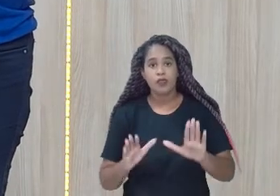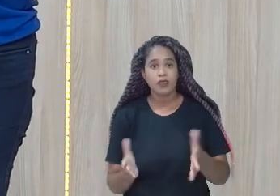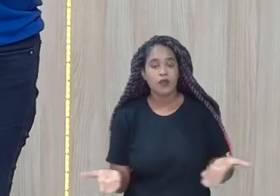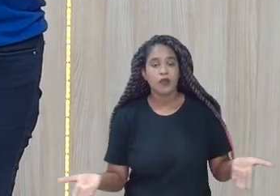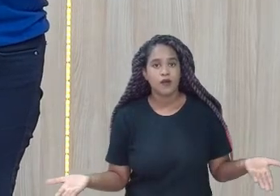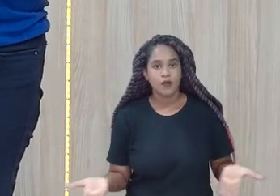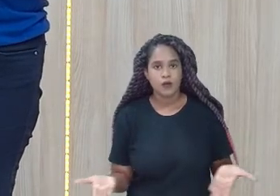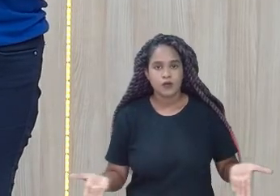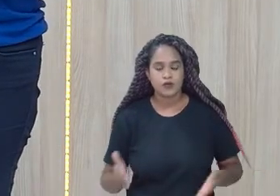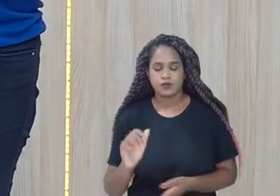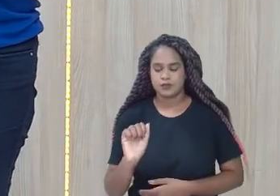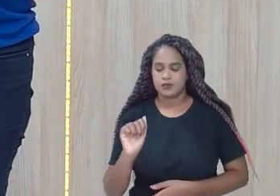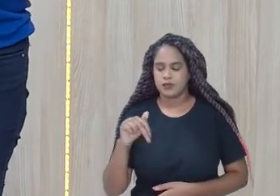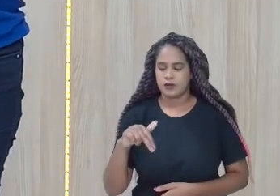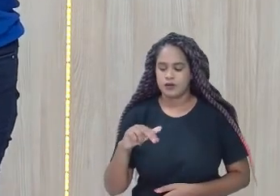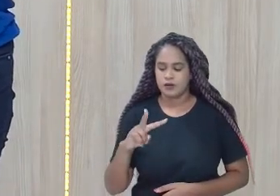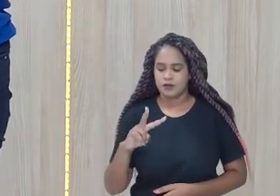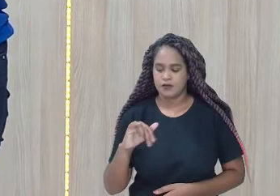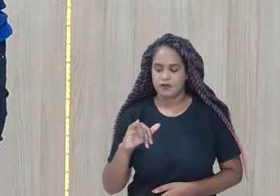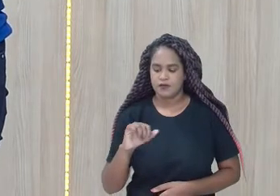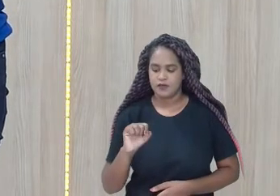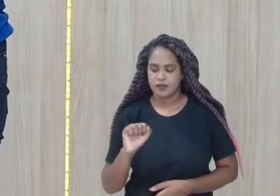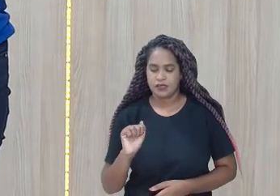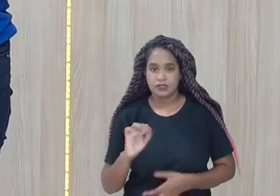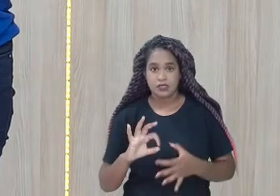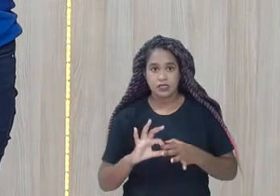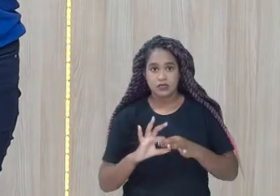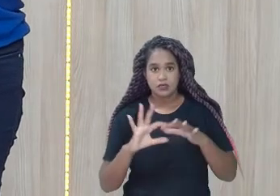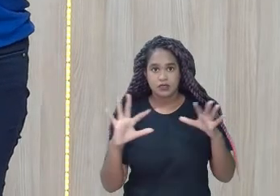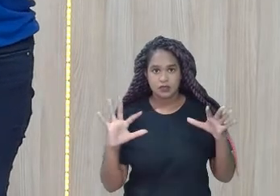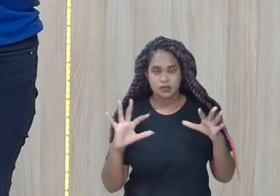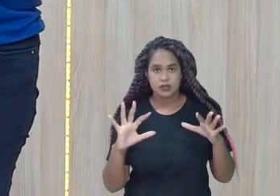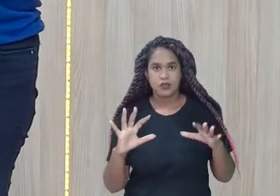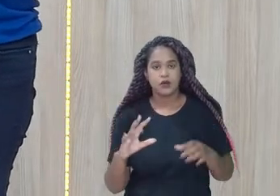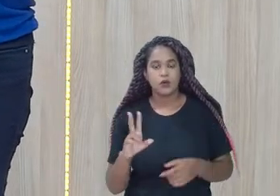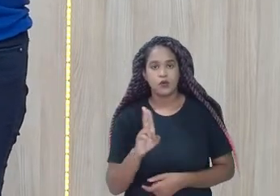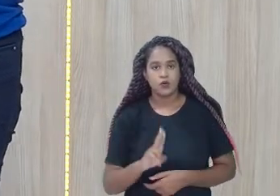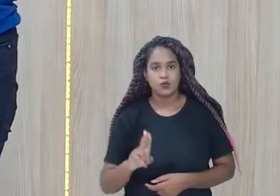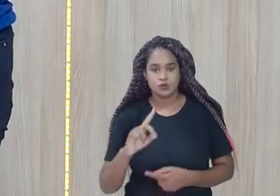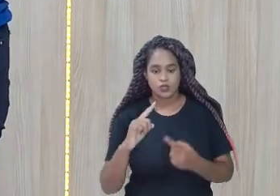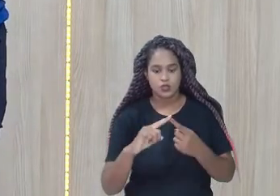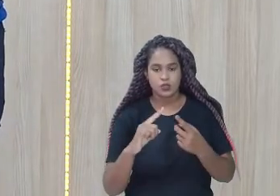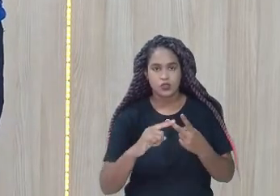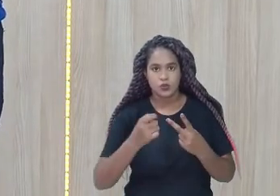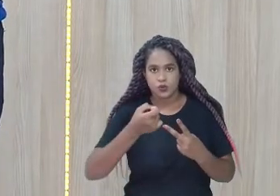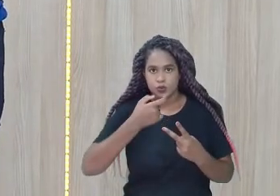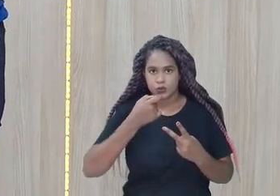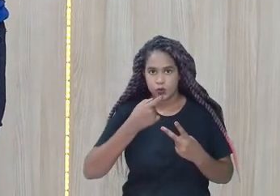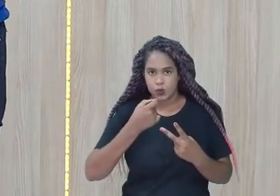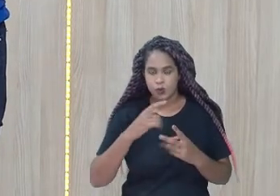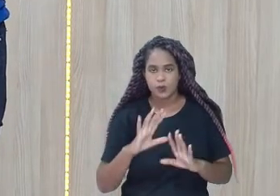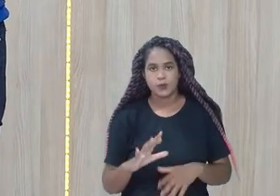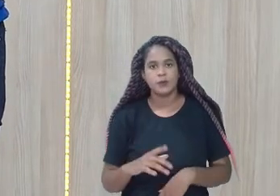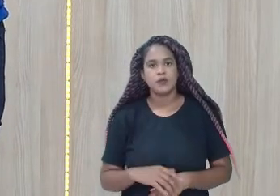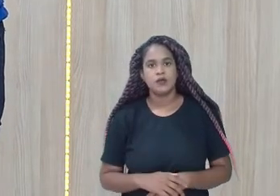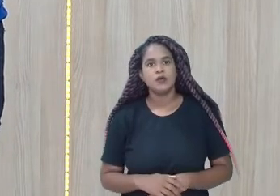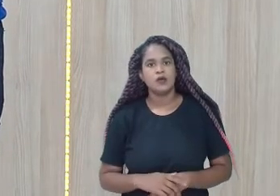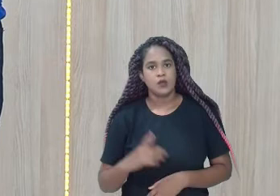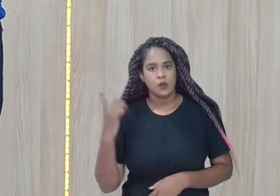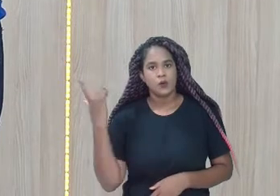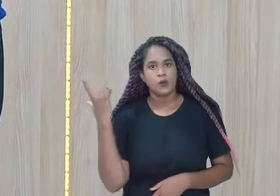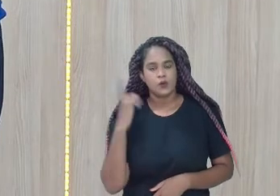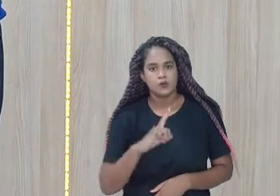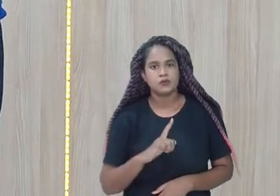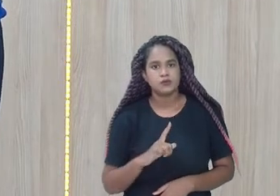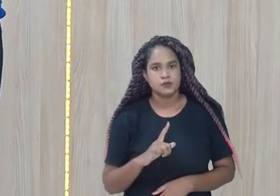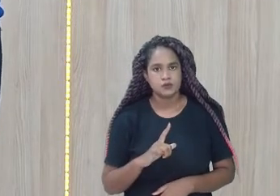Anvisa está liberando um antirretroviral que só usa 2 drogas em um comprimido só, e está fazendo efeito. Foi